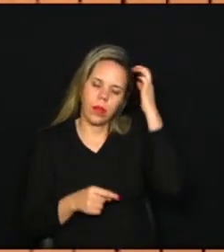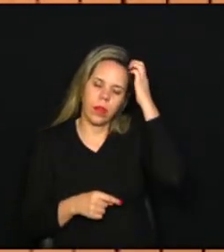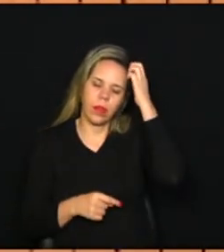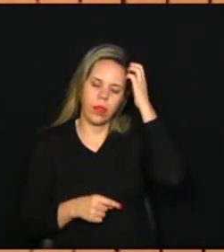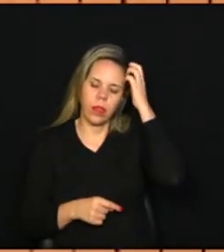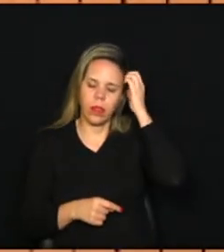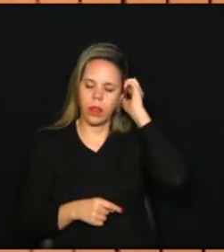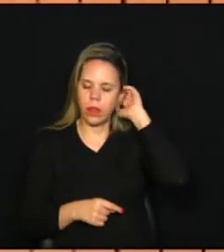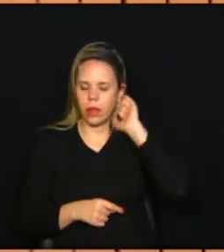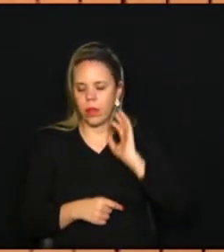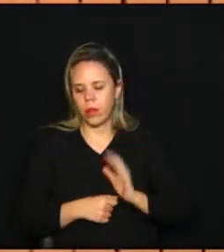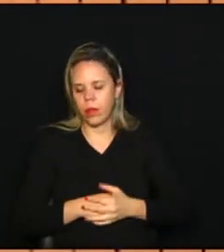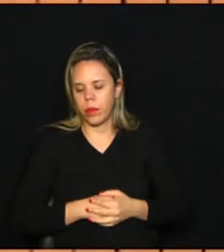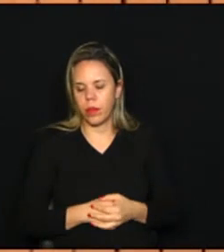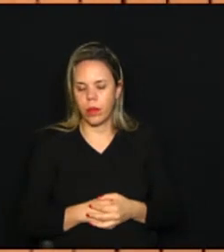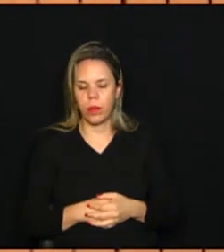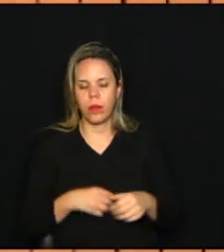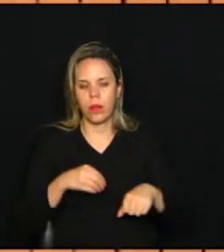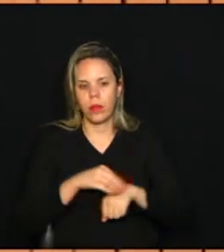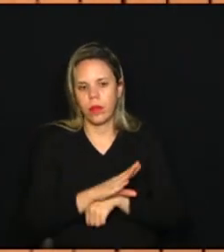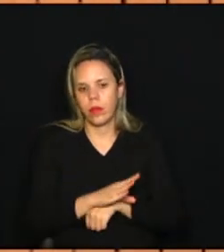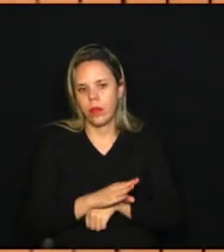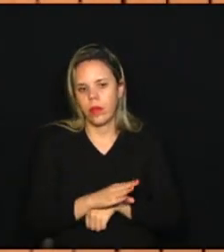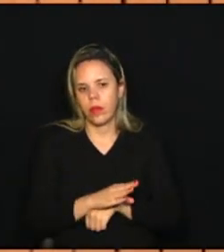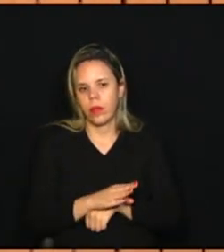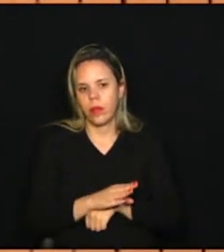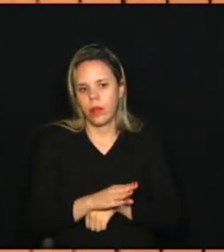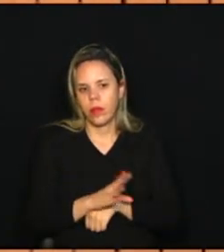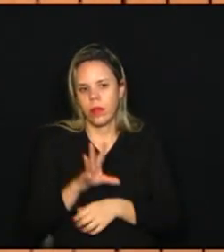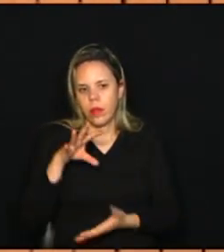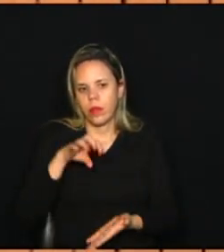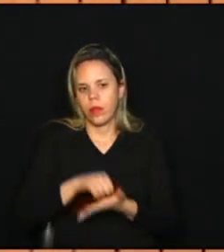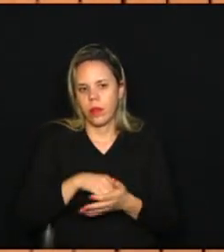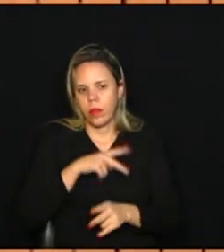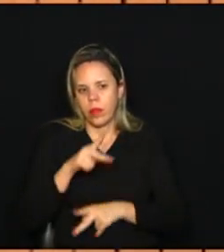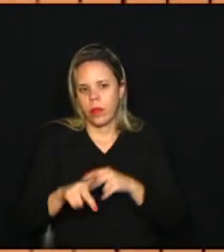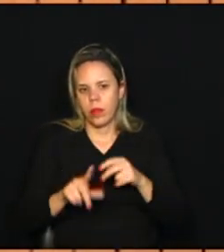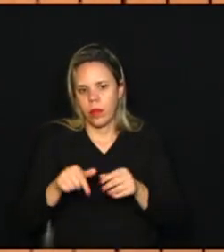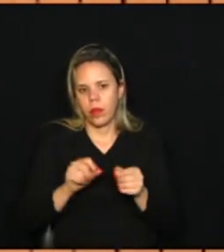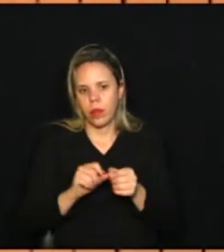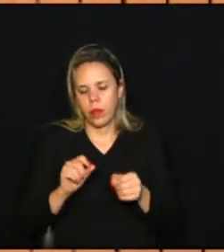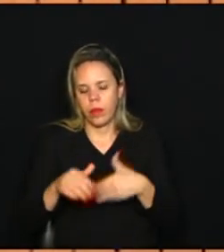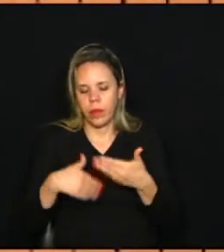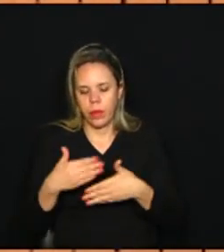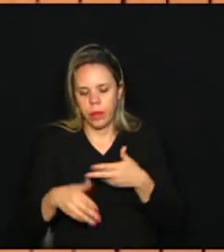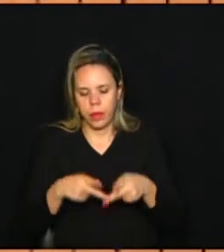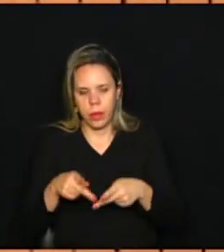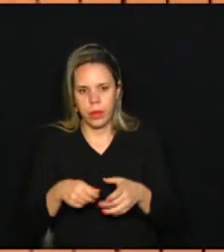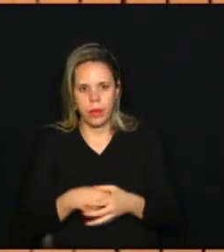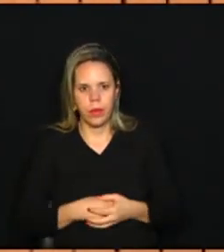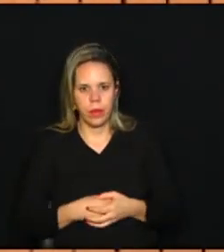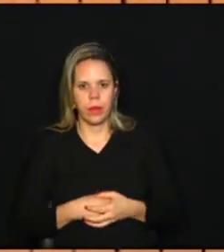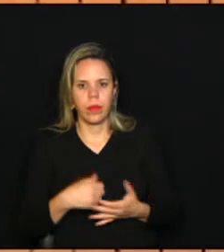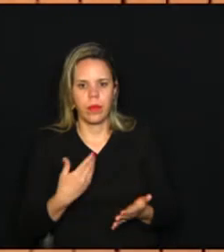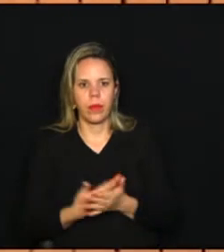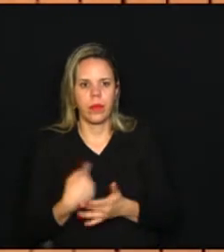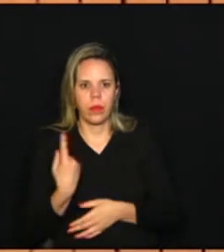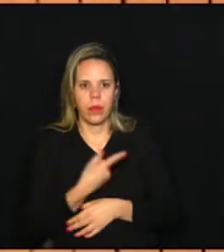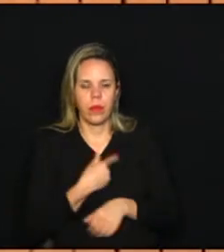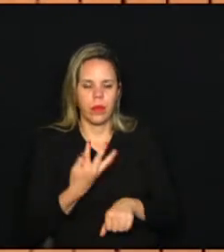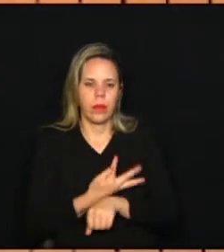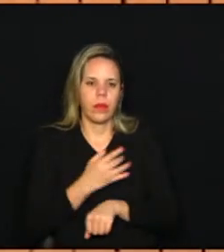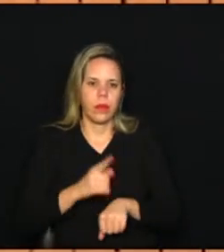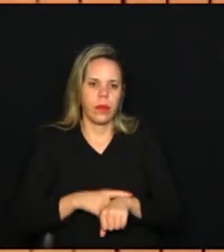eu vou já passar a palavra para o próximo inscrito e assim farei sucessivamente até que nós